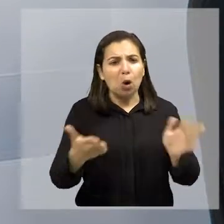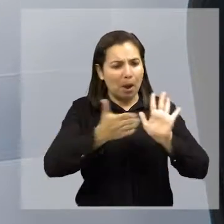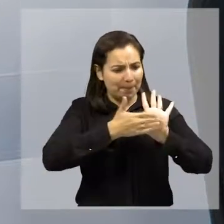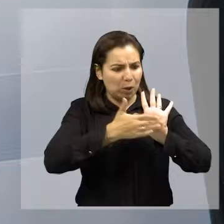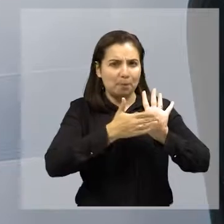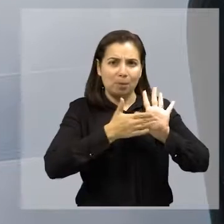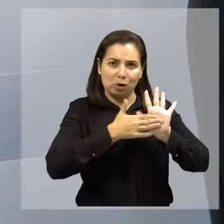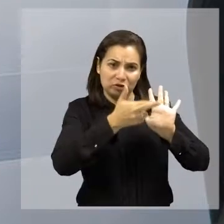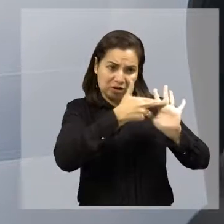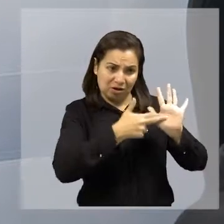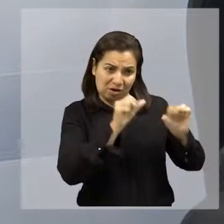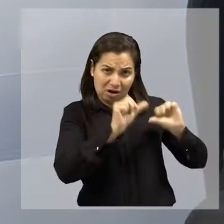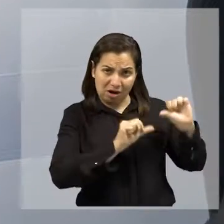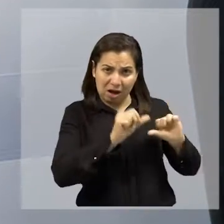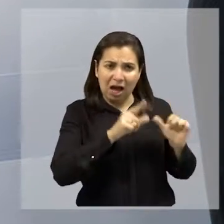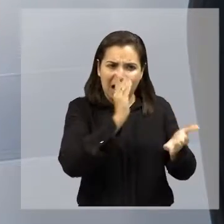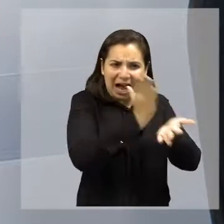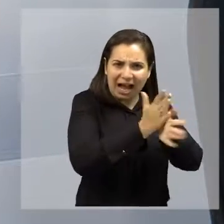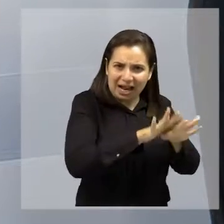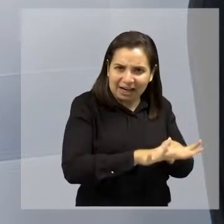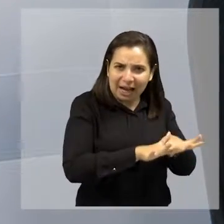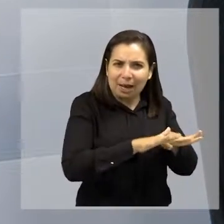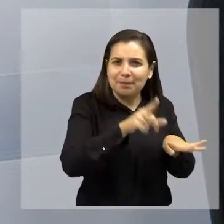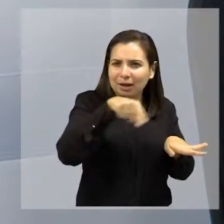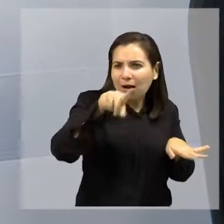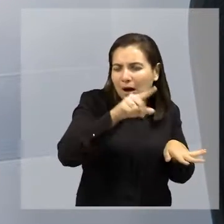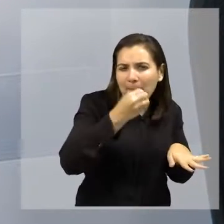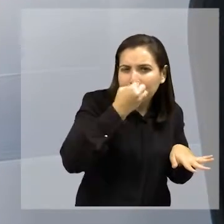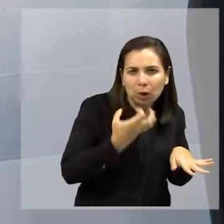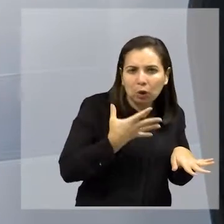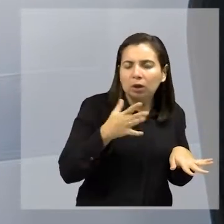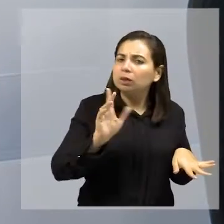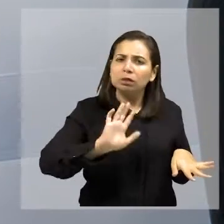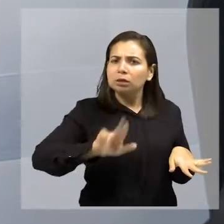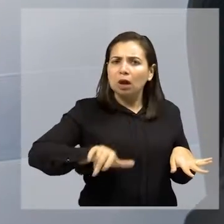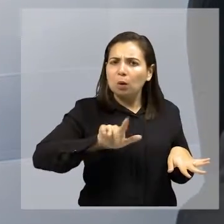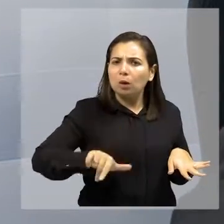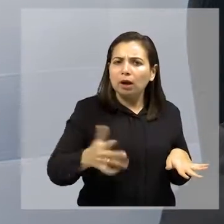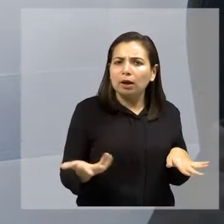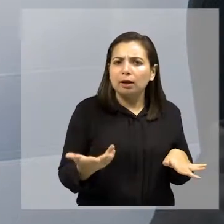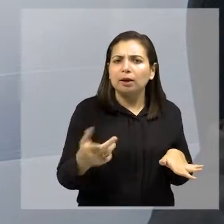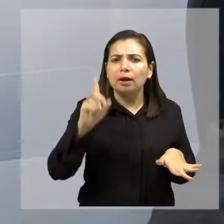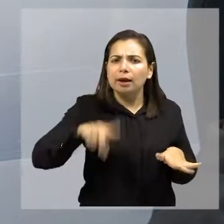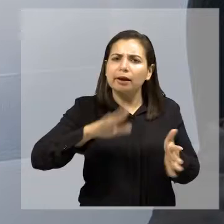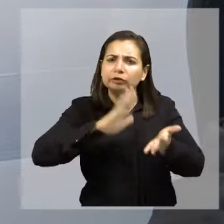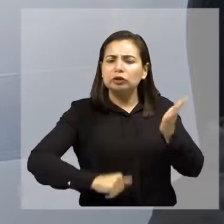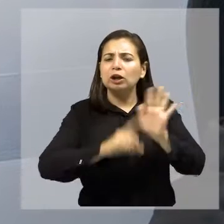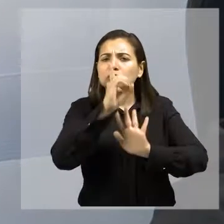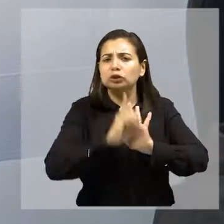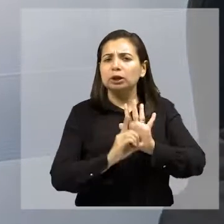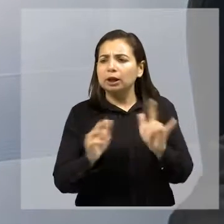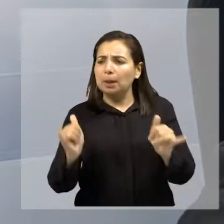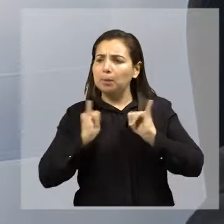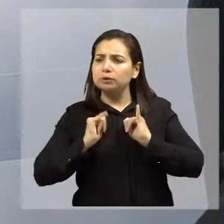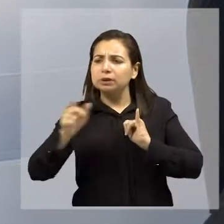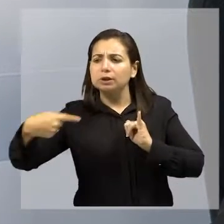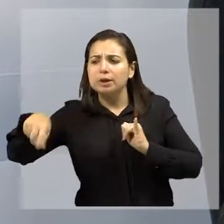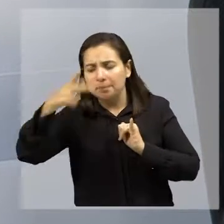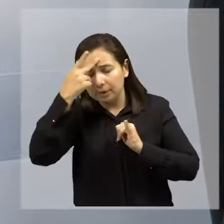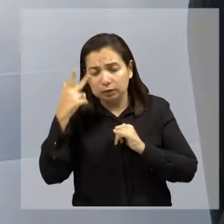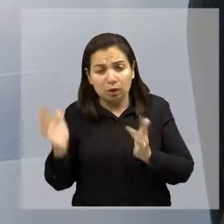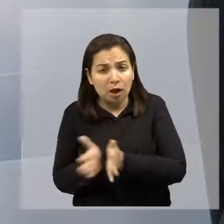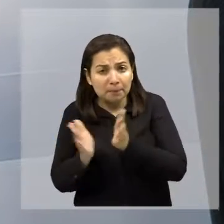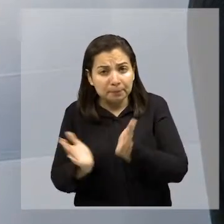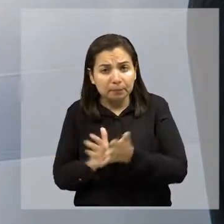não acaba com os privilégios existentes. Ao contrário, a gente tem vários privilégios que precisam ser combatidos. Mas